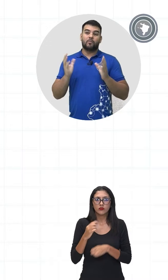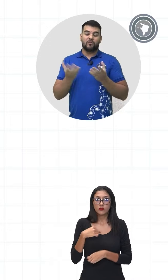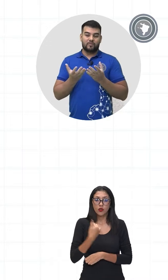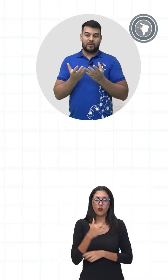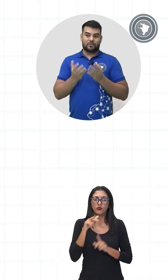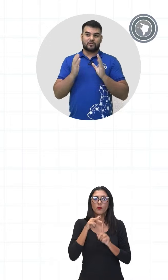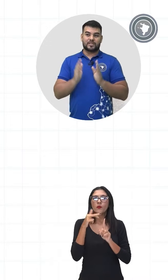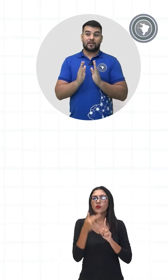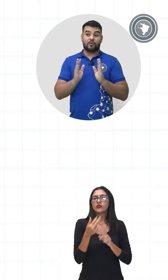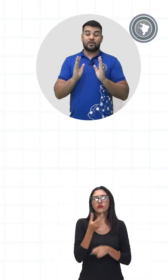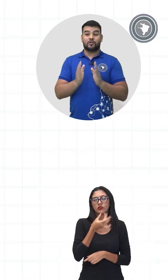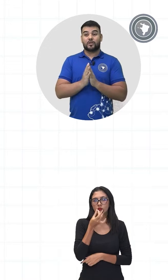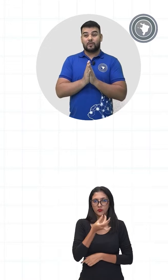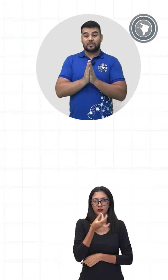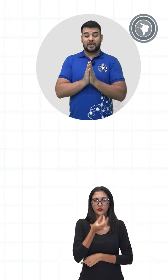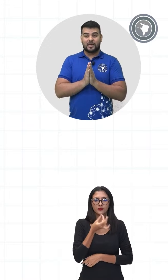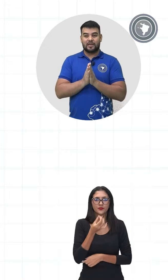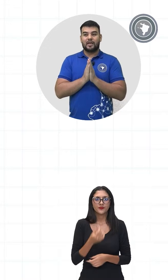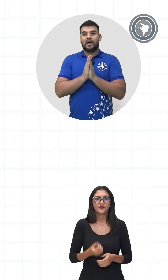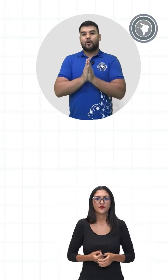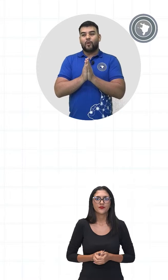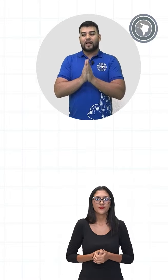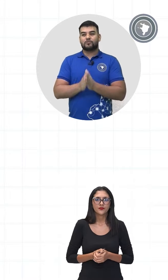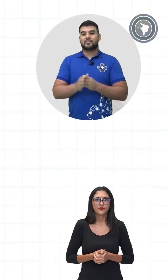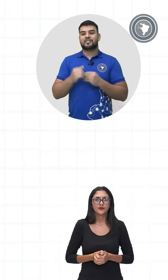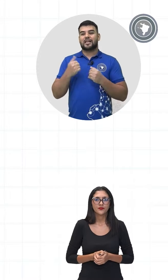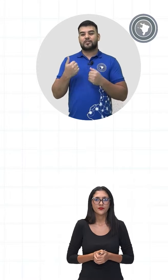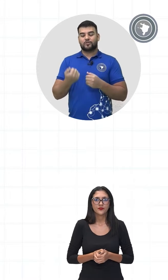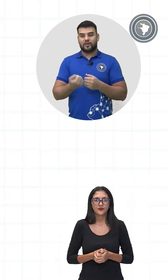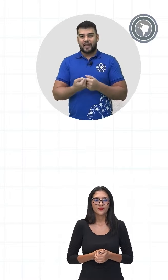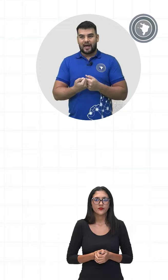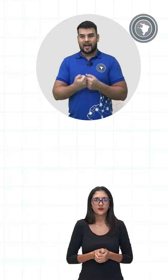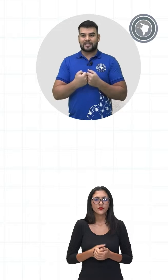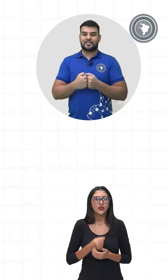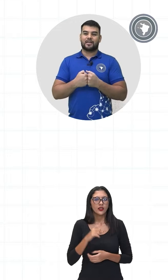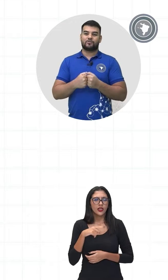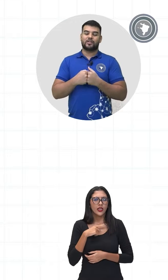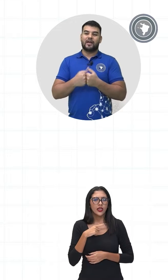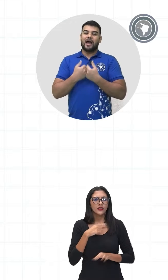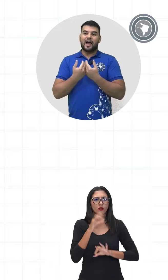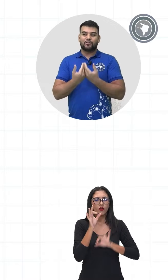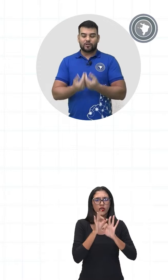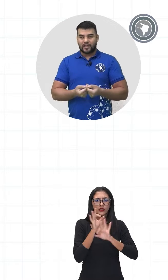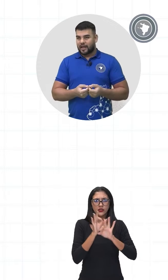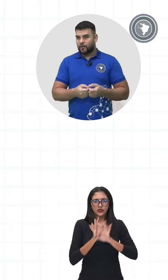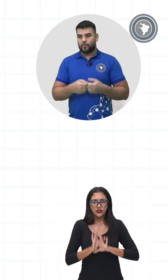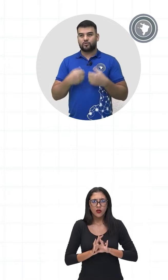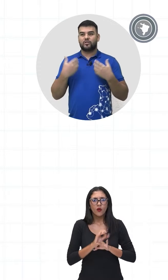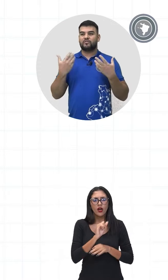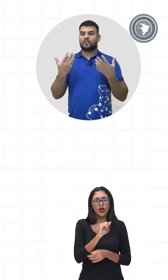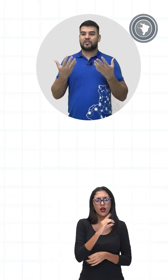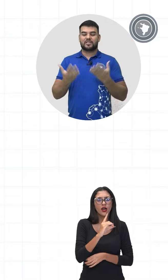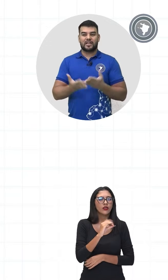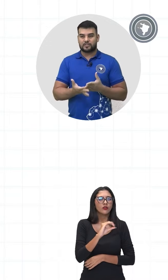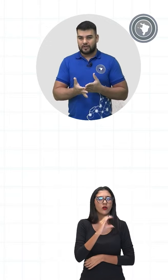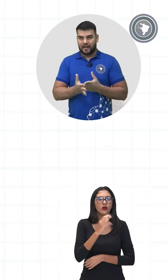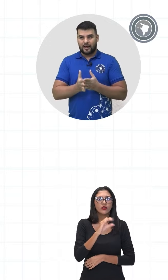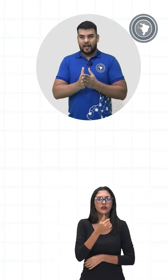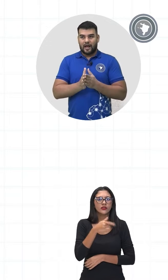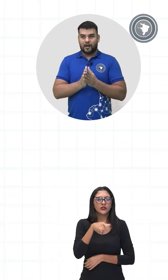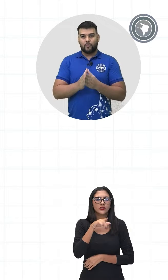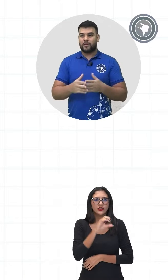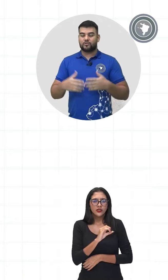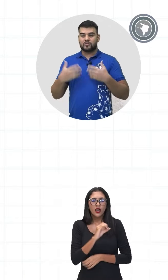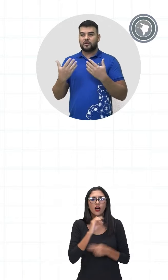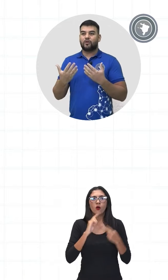desse movimento, certo? É o que nós chamamos aqui o ato de selecionar, certo? De adotar um ponto de vista,